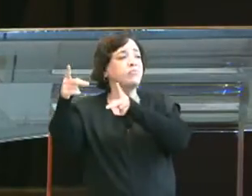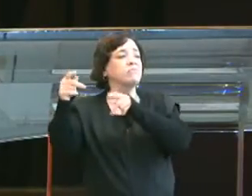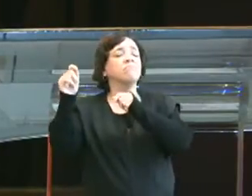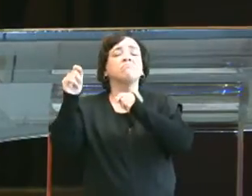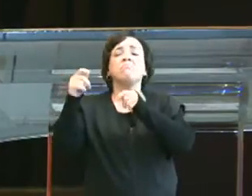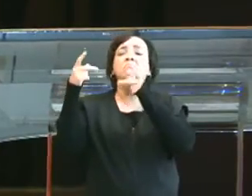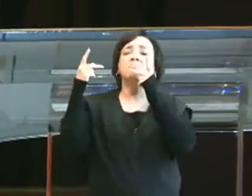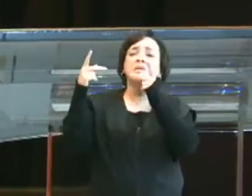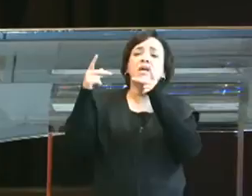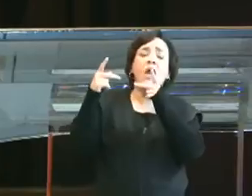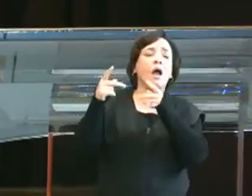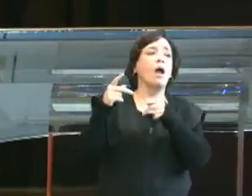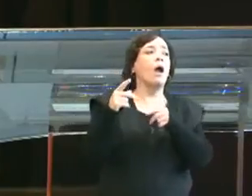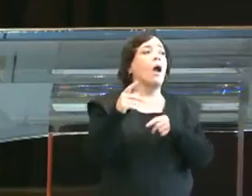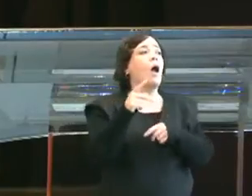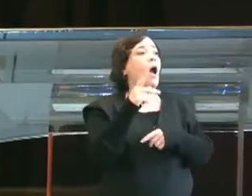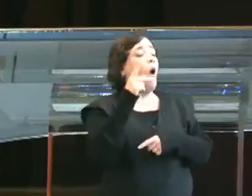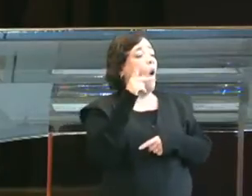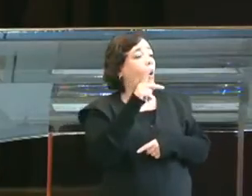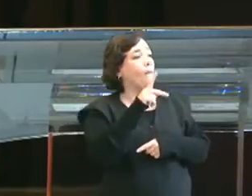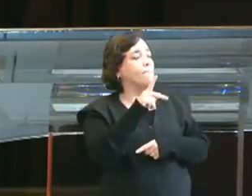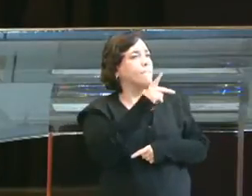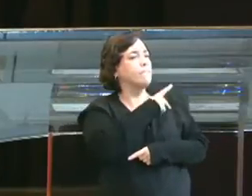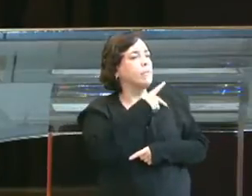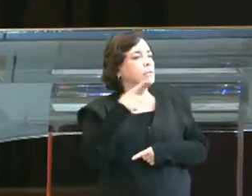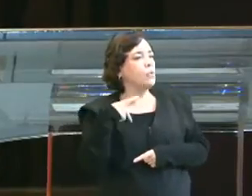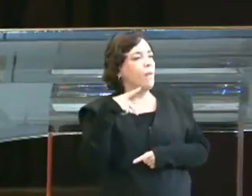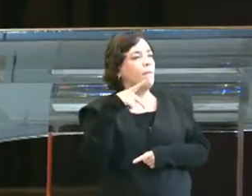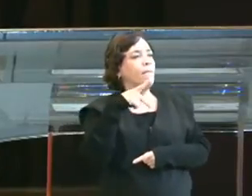levou. Falou: meu filho,